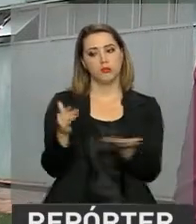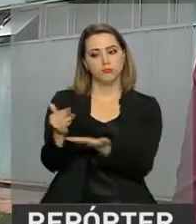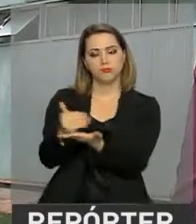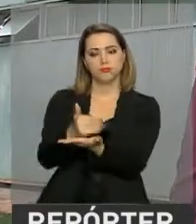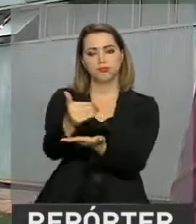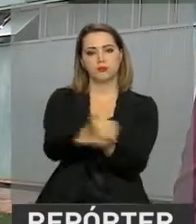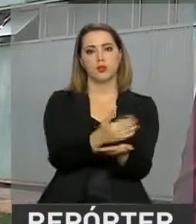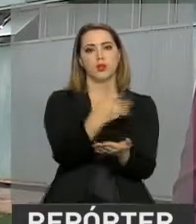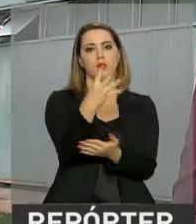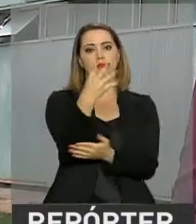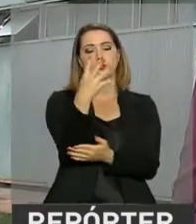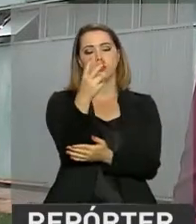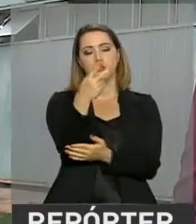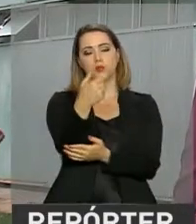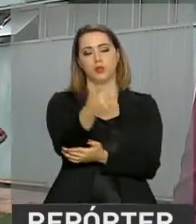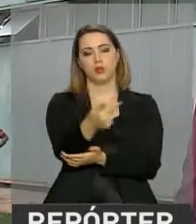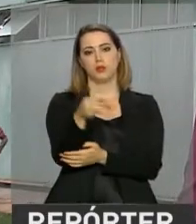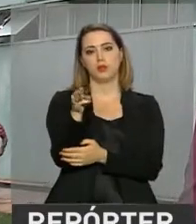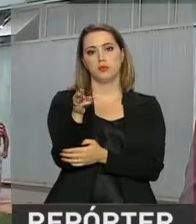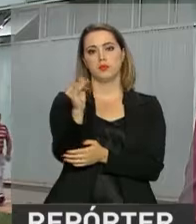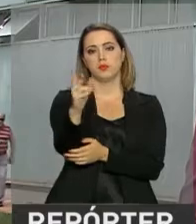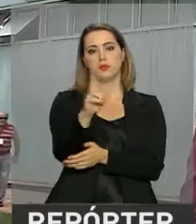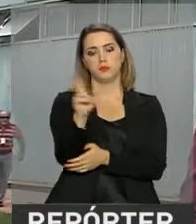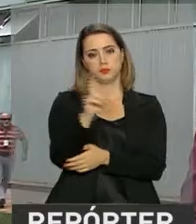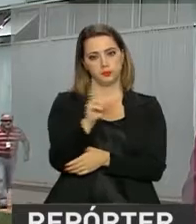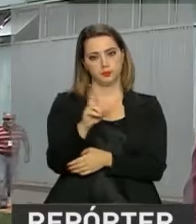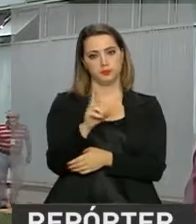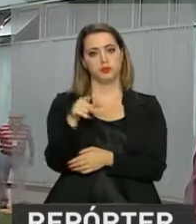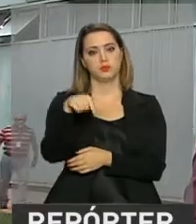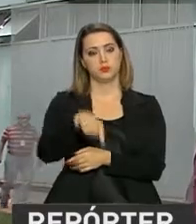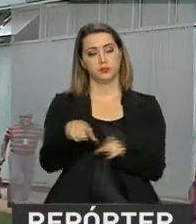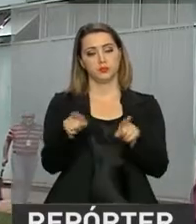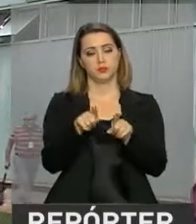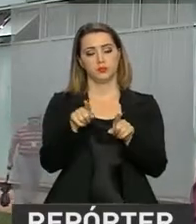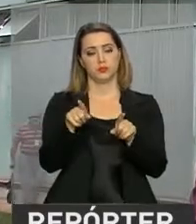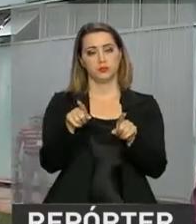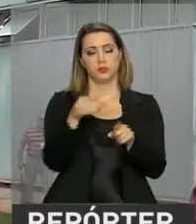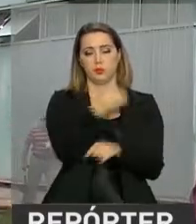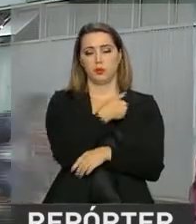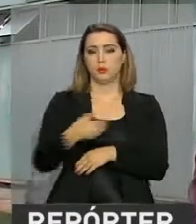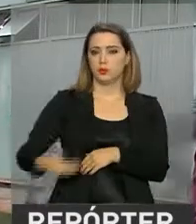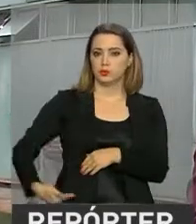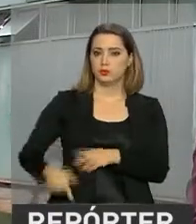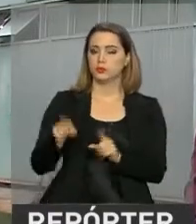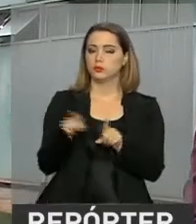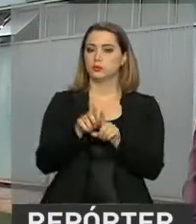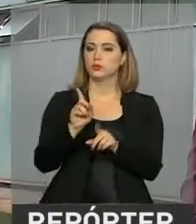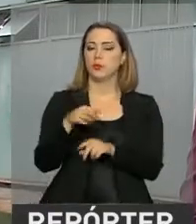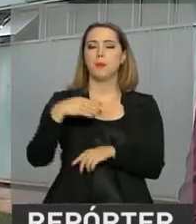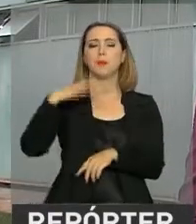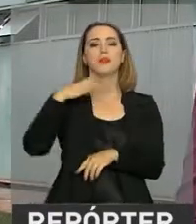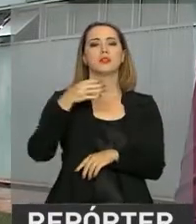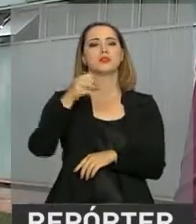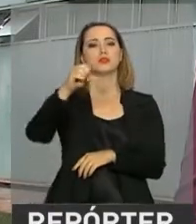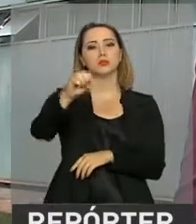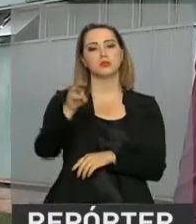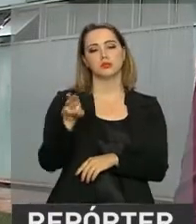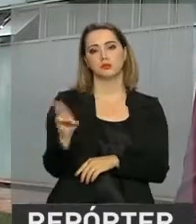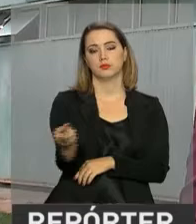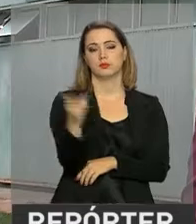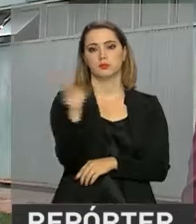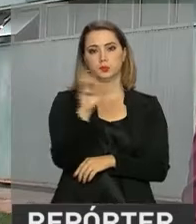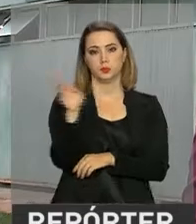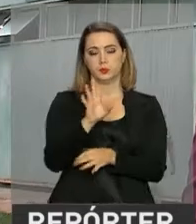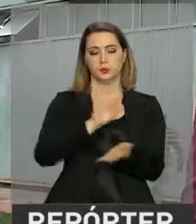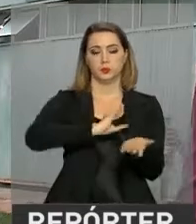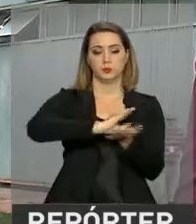rendeu quase 47 bilhões de reais aos cofres públicos. Deste total, mais de 9 bilhões de reais